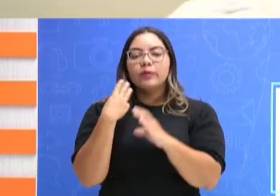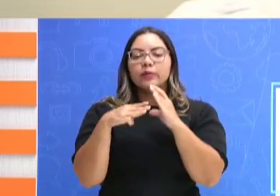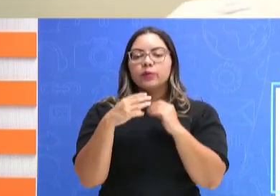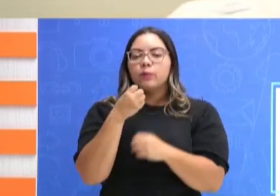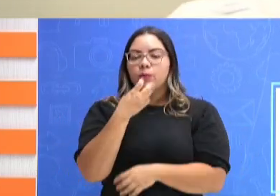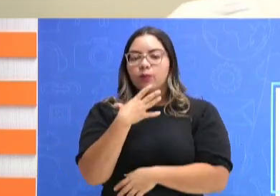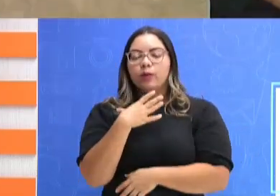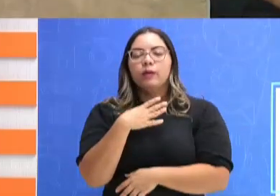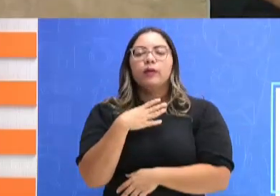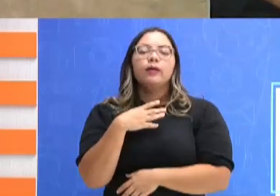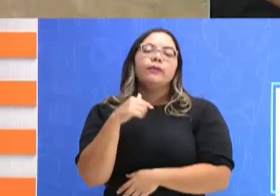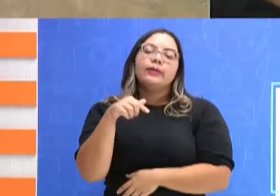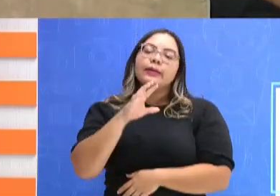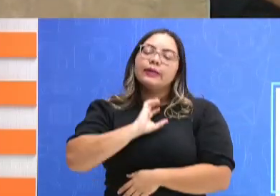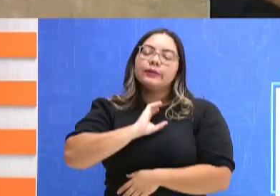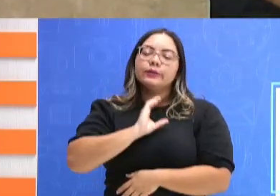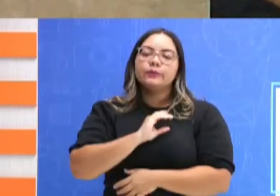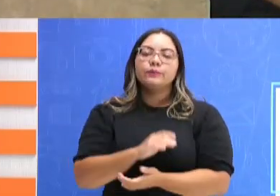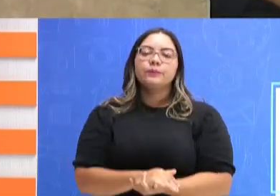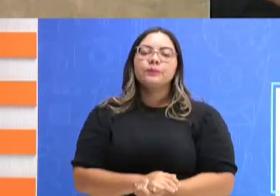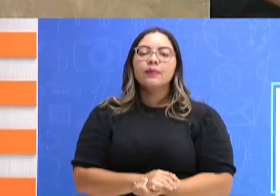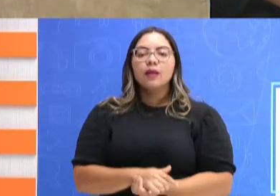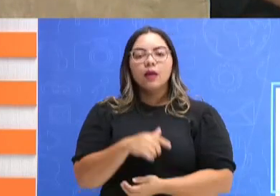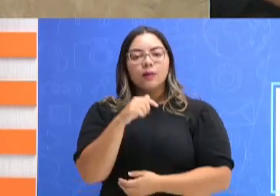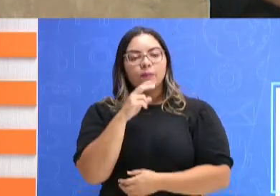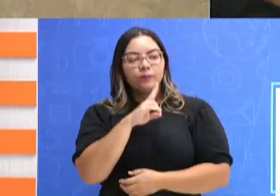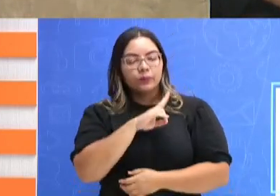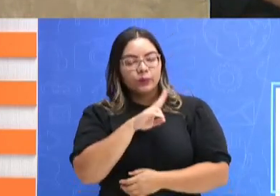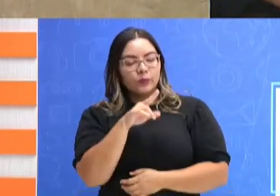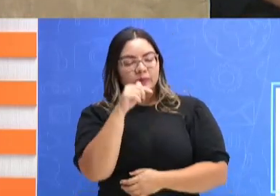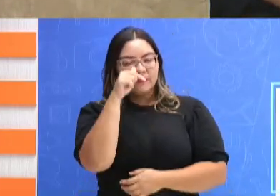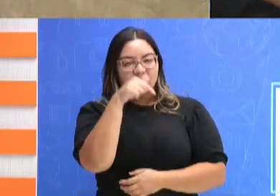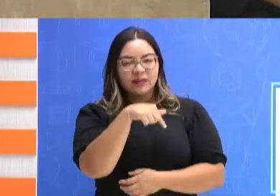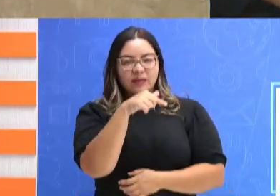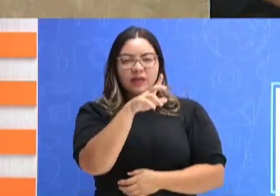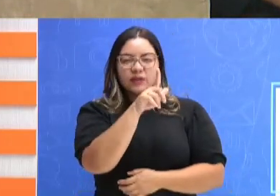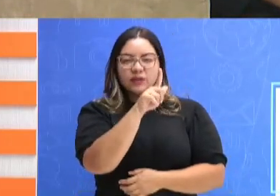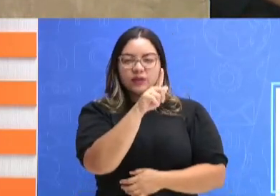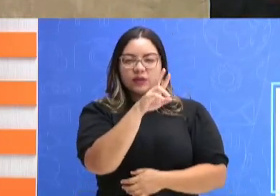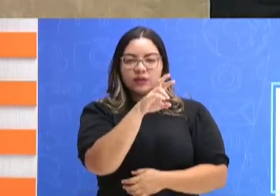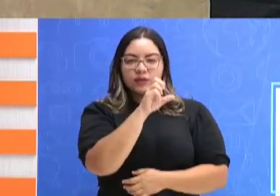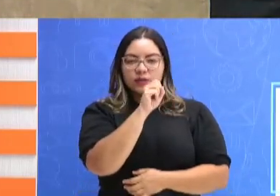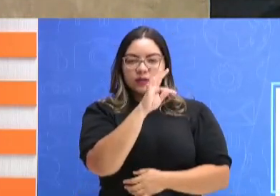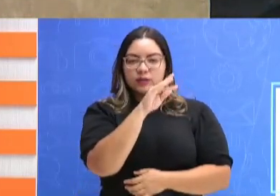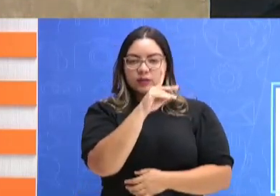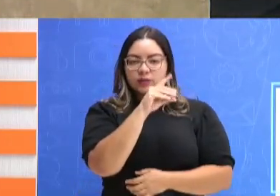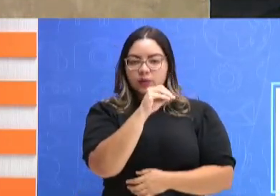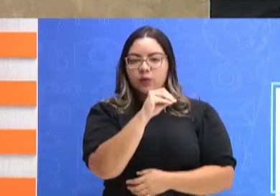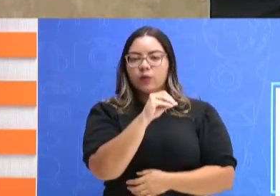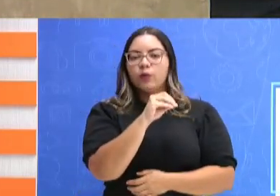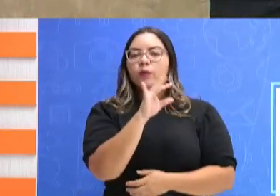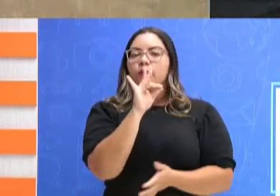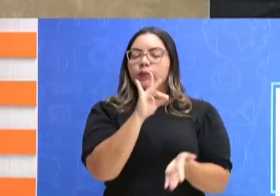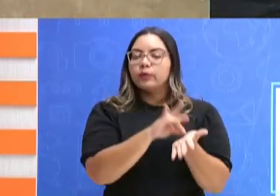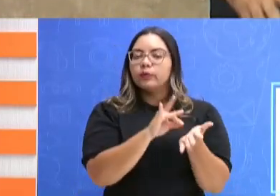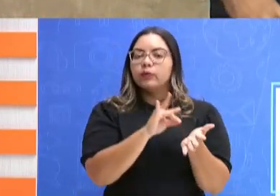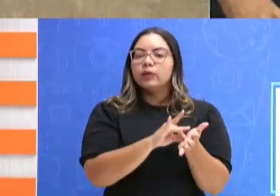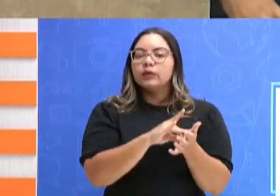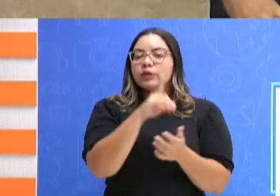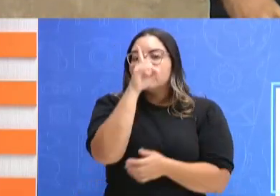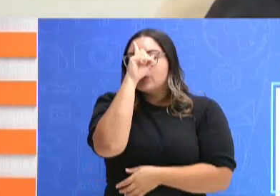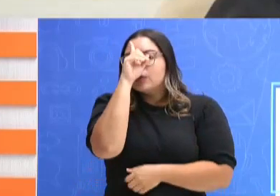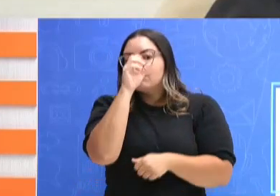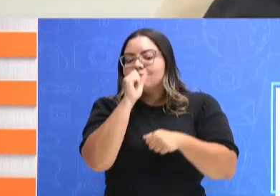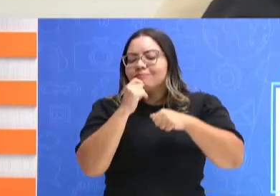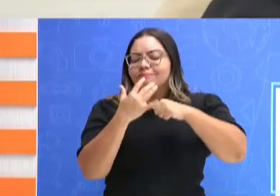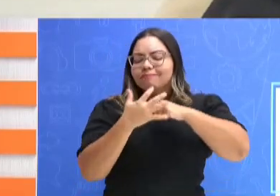como um todo. Prefeito, o nome disso aí é gestão eficiente. No momento de pandemia, que todo mundo está passando dificuldades, os governos,